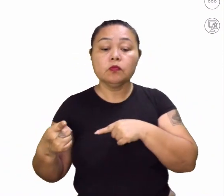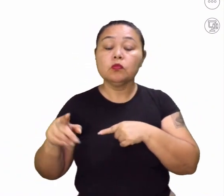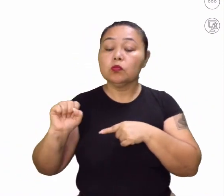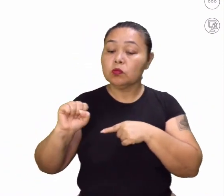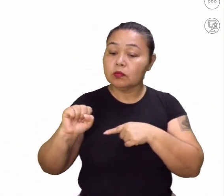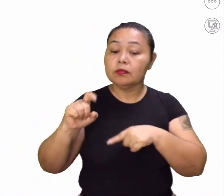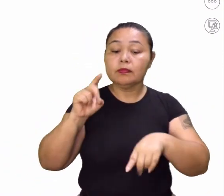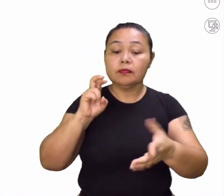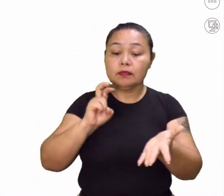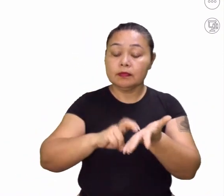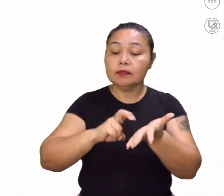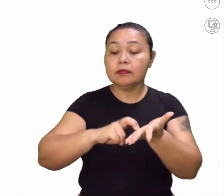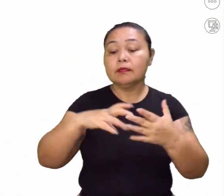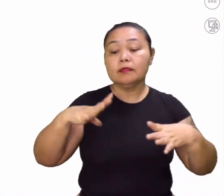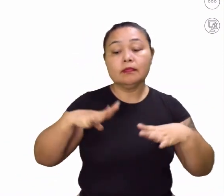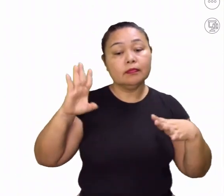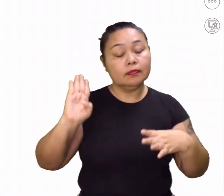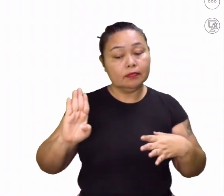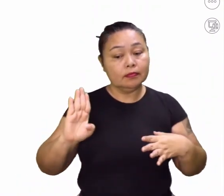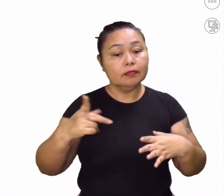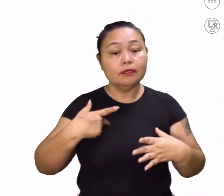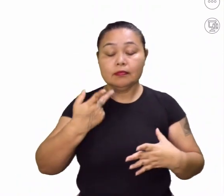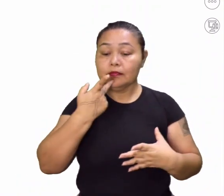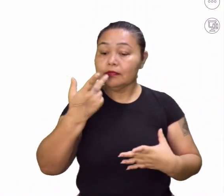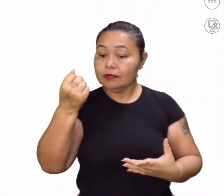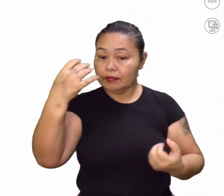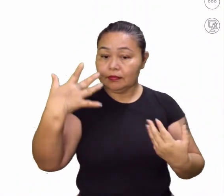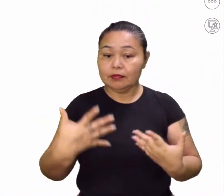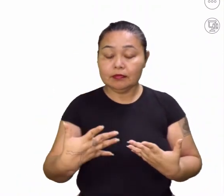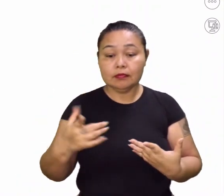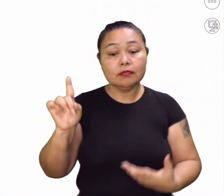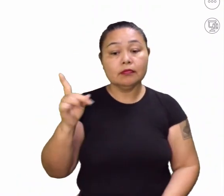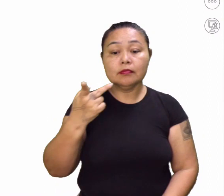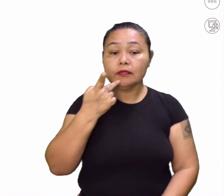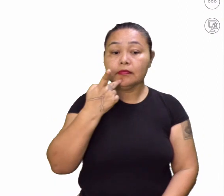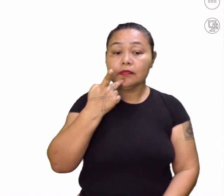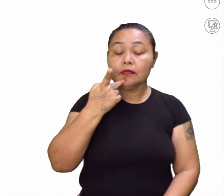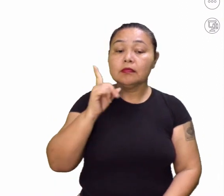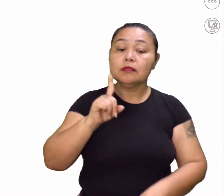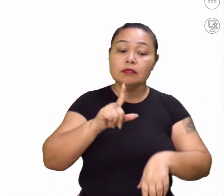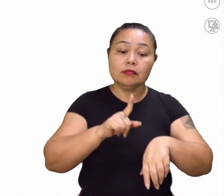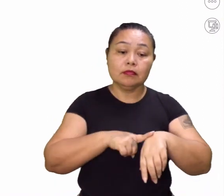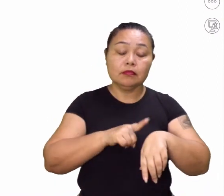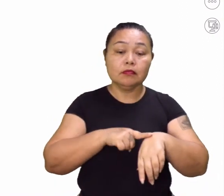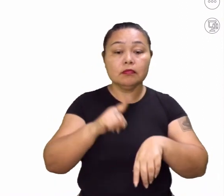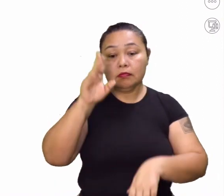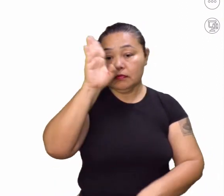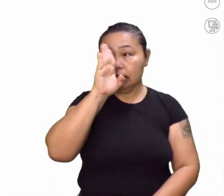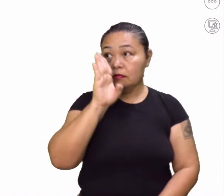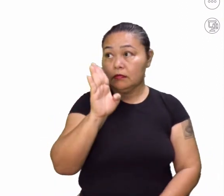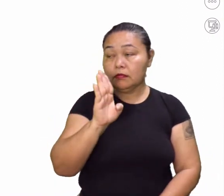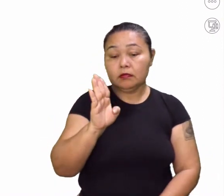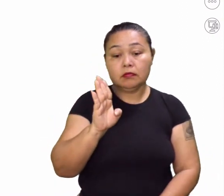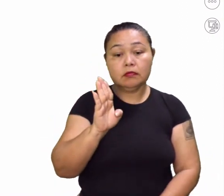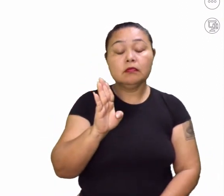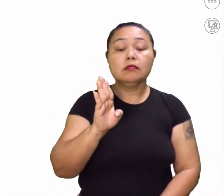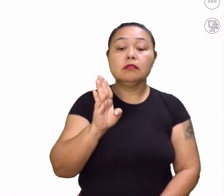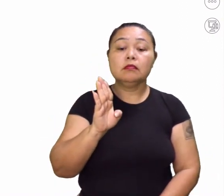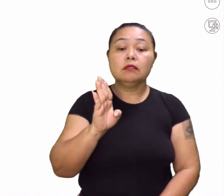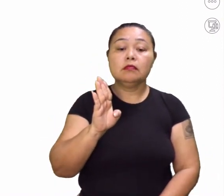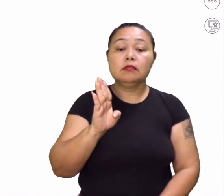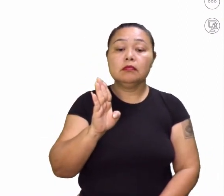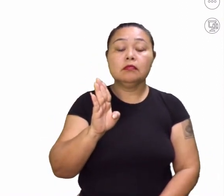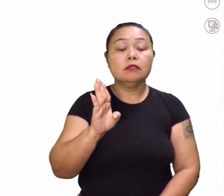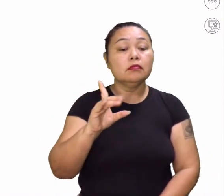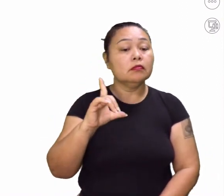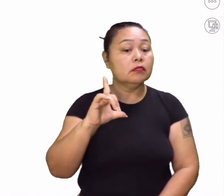serão 8 horas da cidade B, conforme falei para vocês. Então quando a gente fala de fuso horários no Brasil, o Brasil